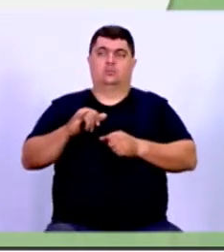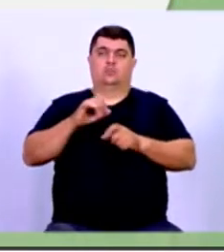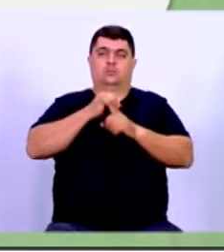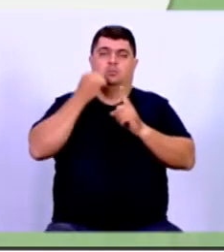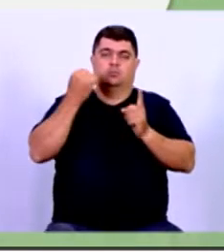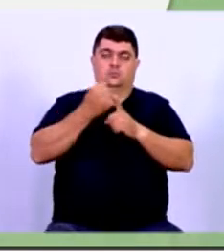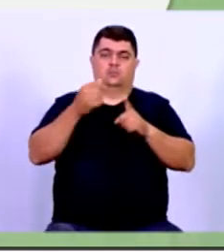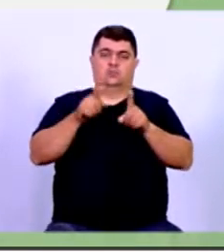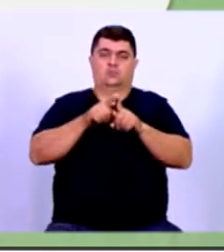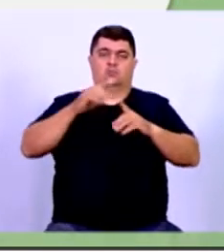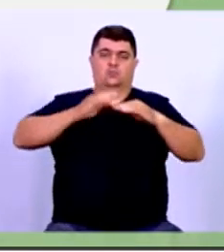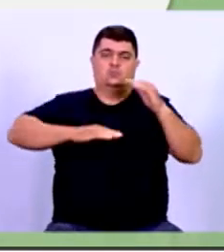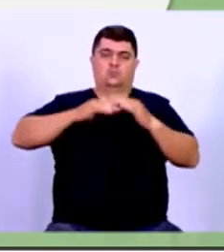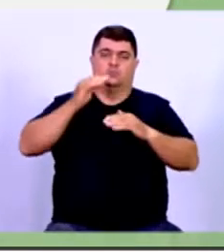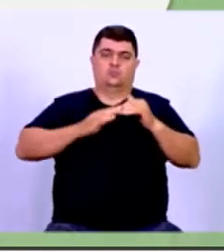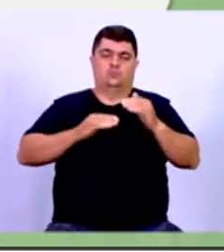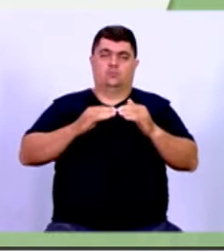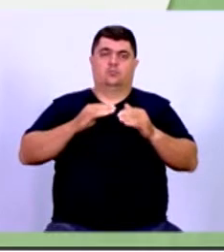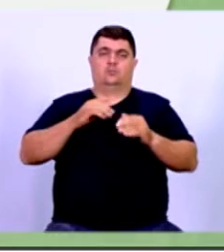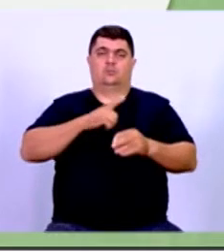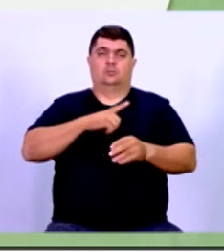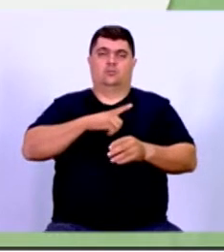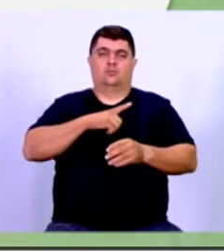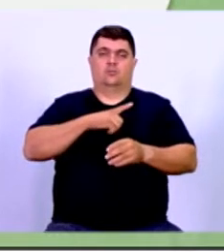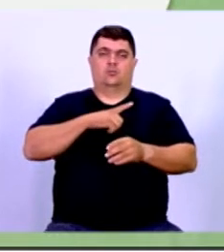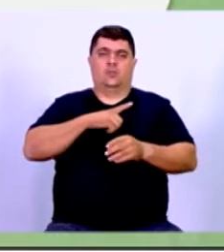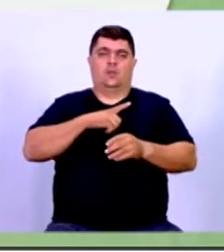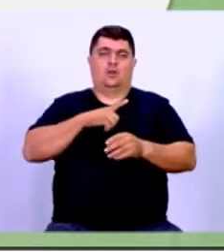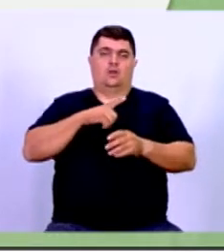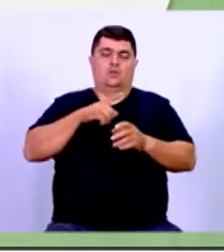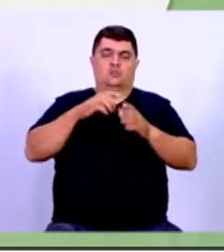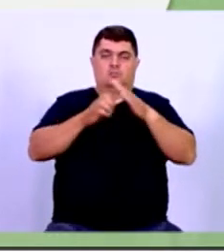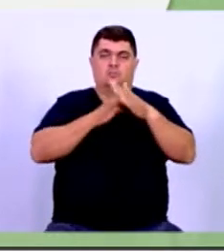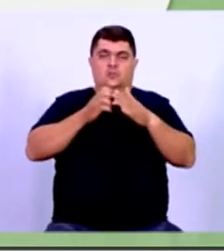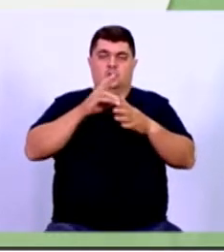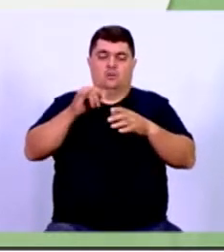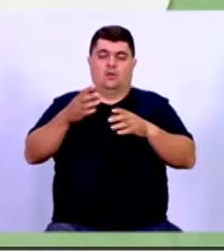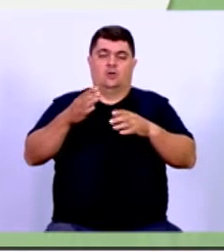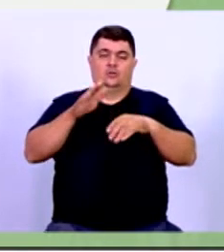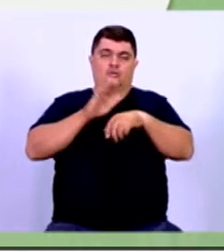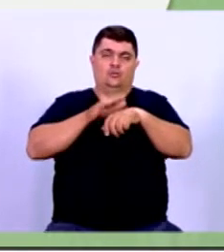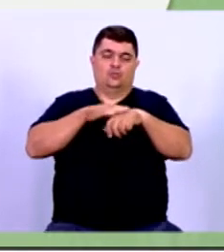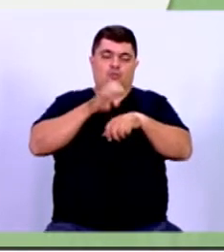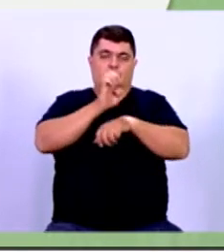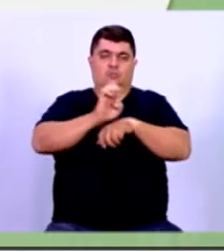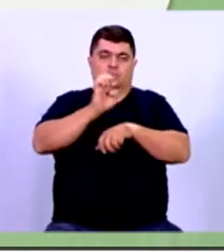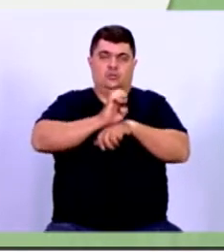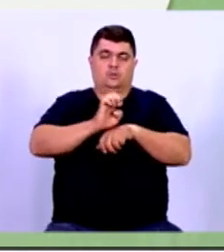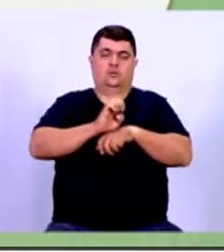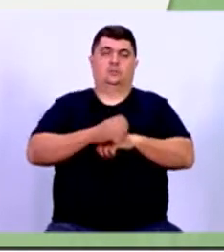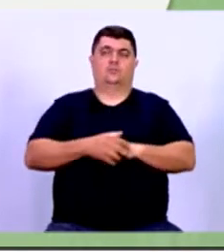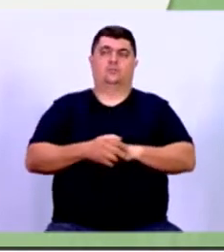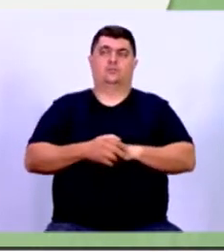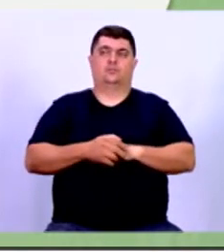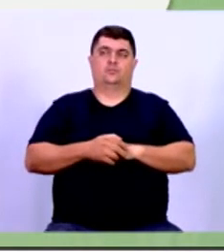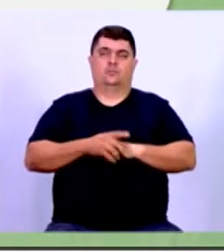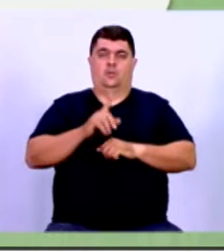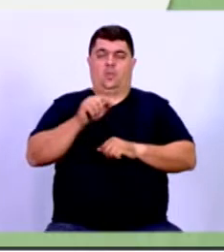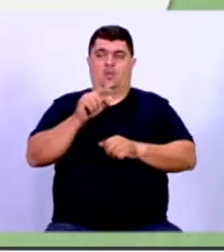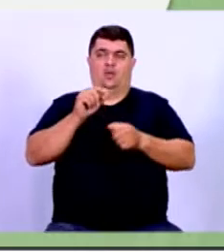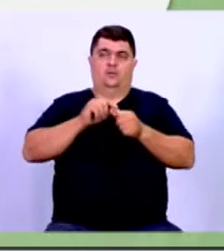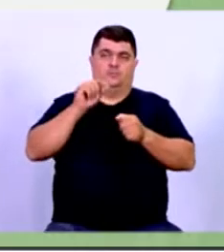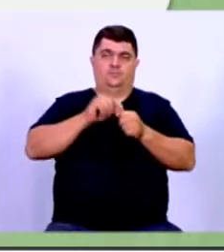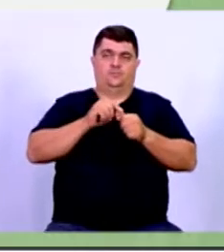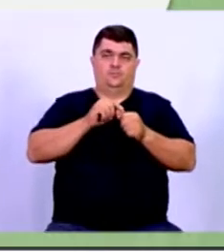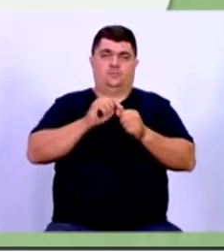social e profissional. Então, a instituição concedente é aquela que recebe o estagiário, é aquela que oferece a vaga de estágio. Ela só